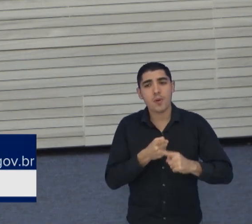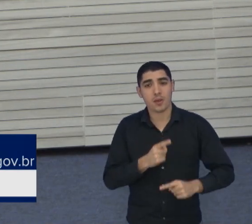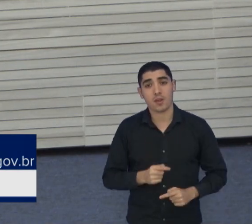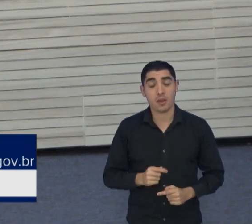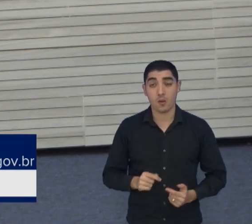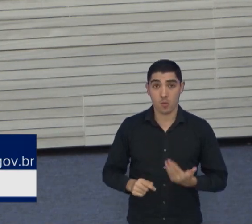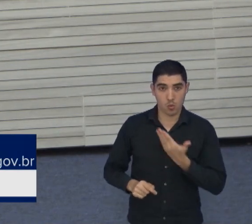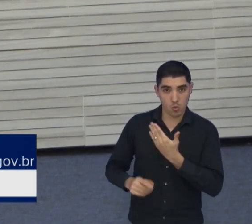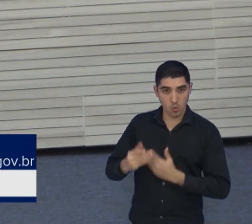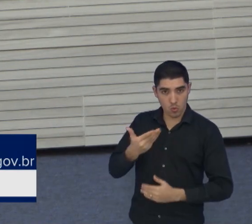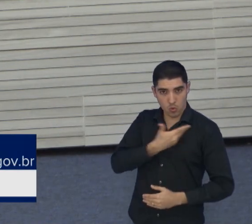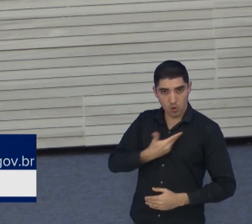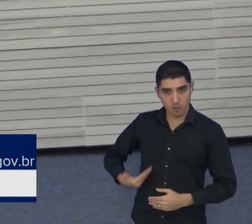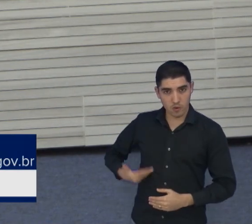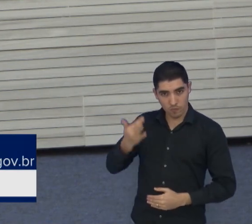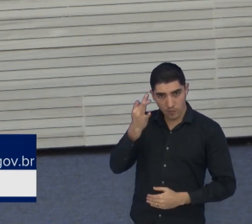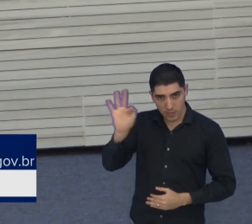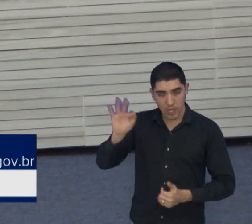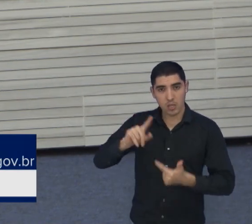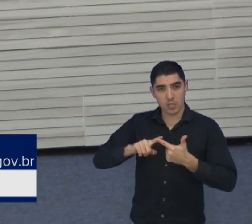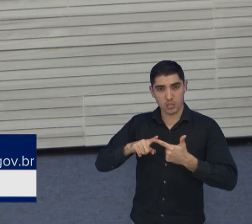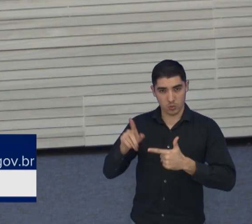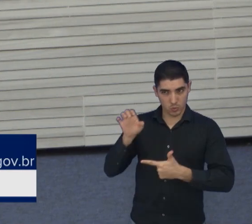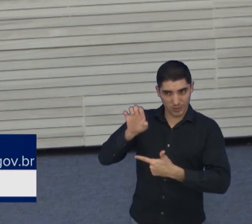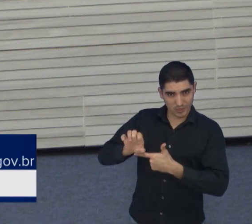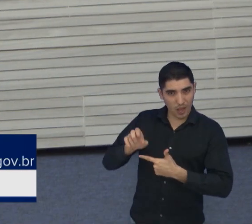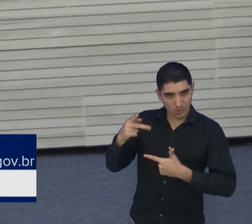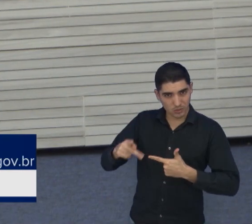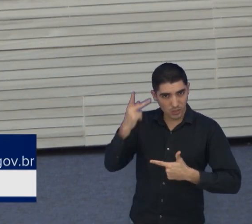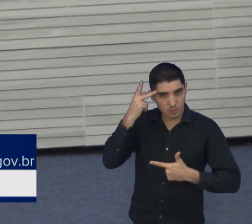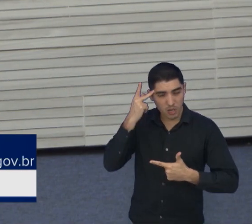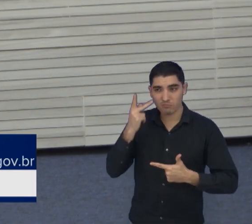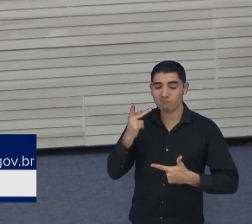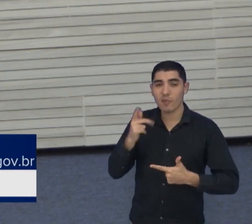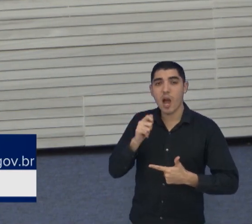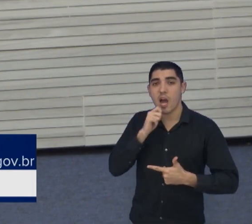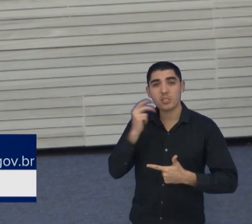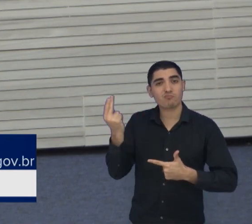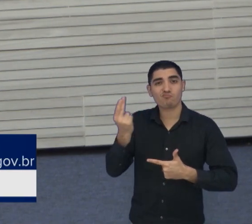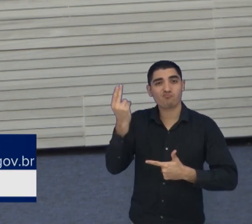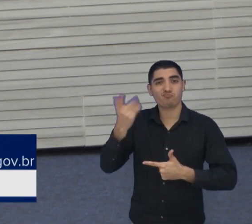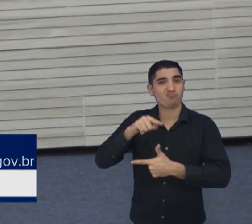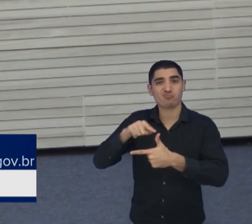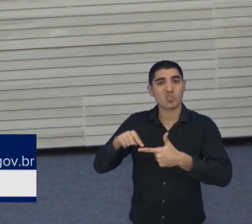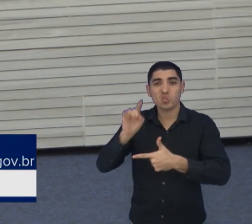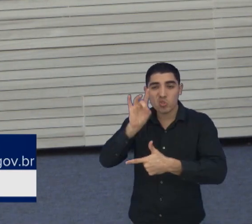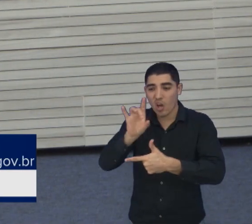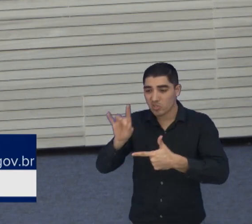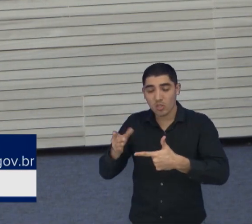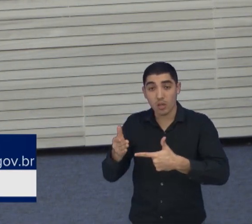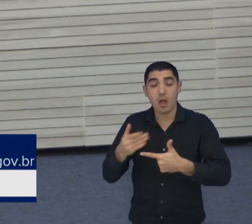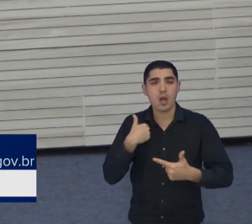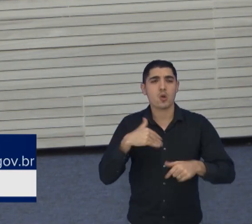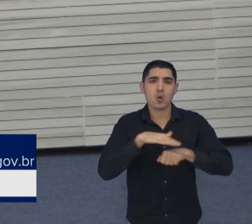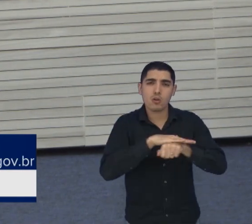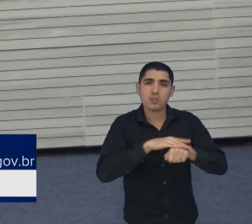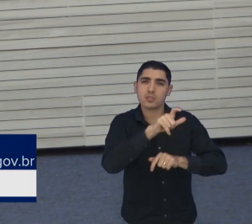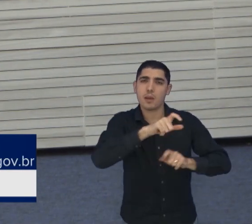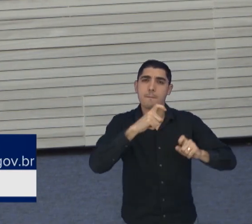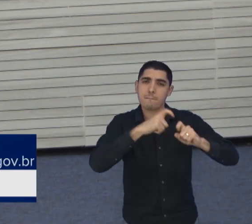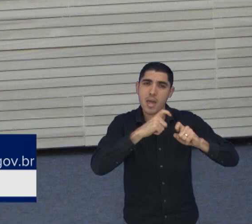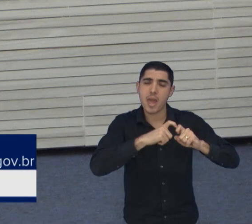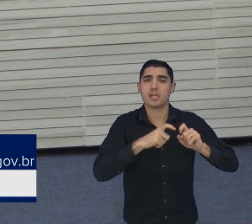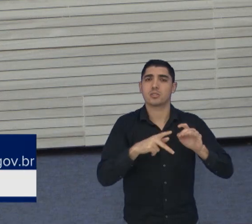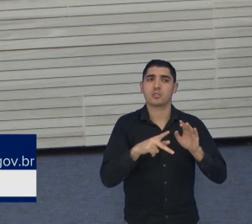vem do governo federal e do governo estadual. Então, conversando com as médicas oncologistas, mulheres que perderam, né,